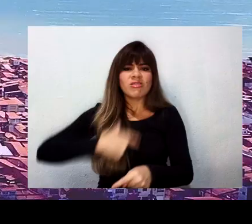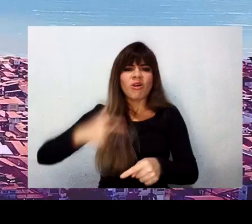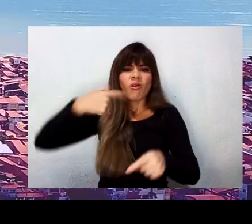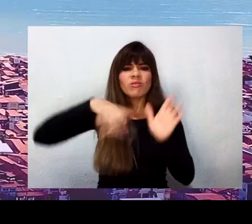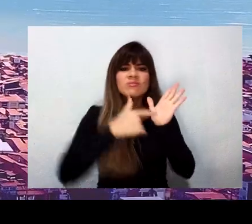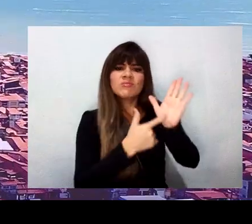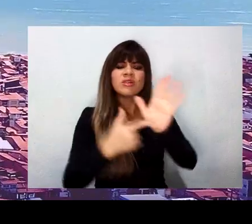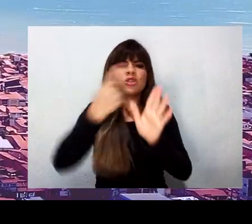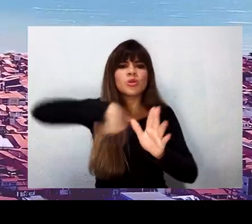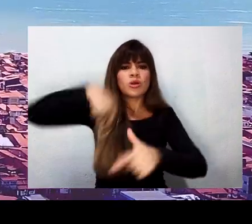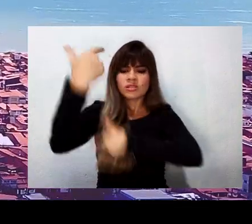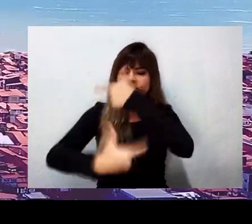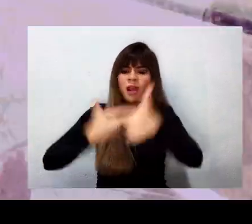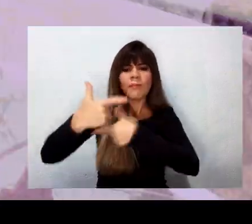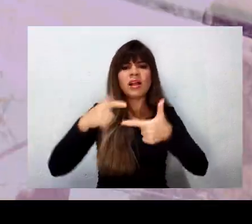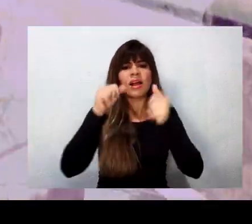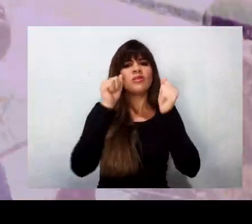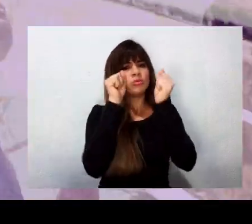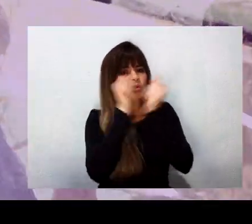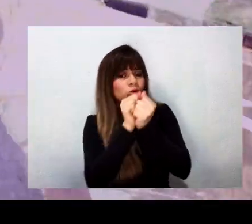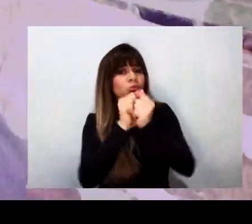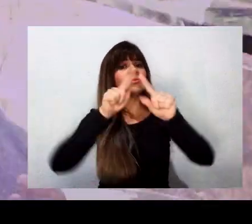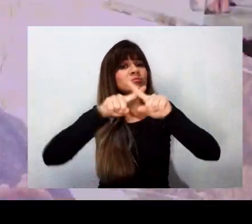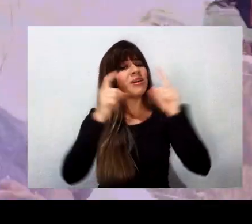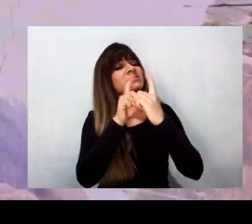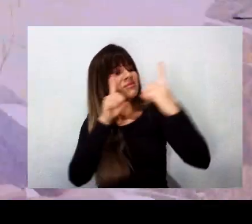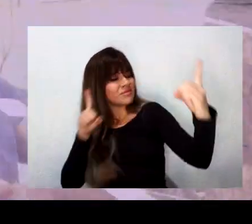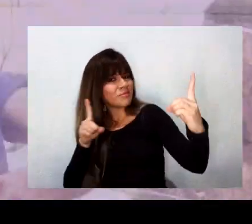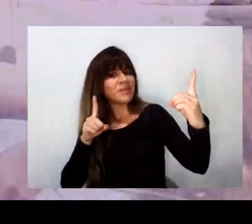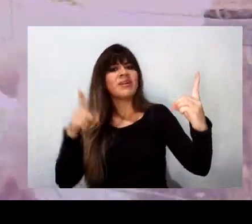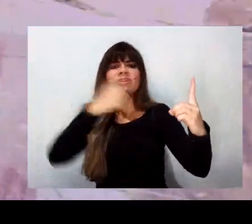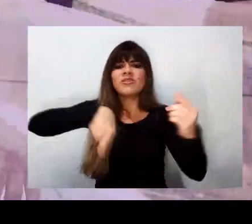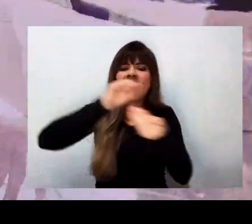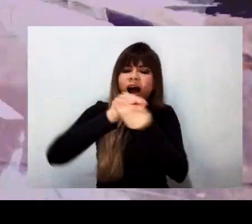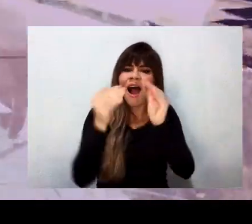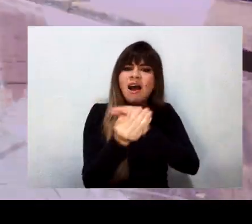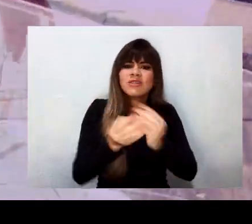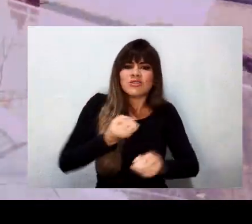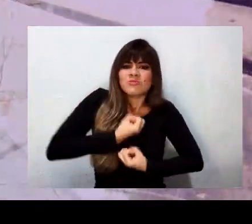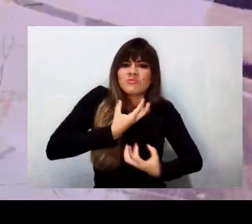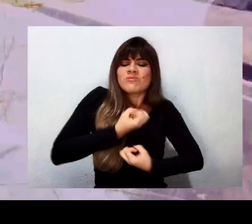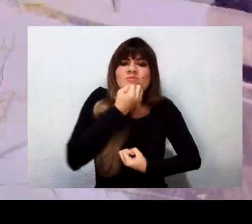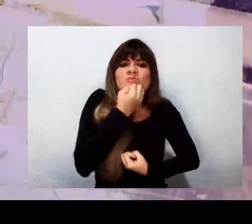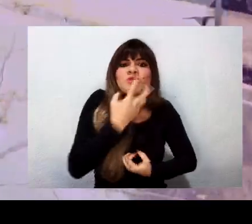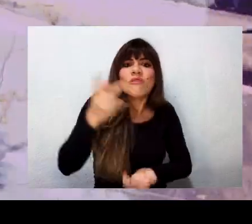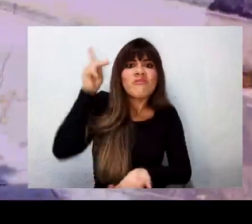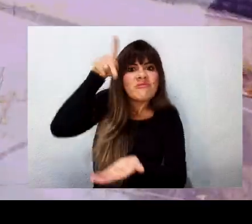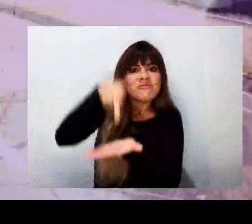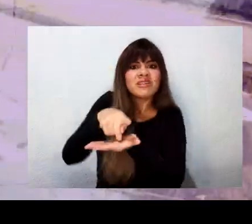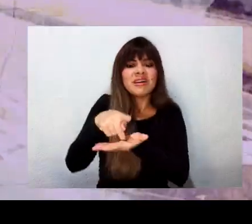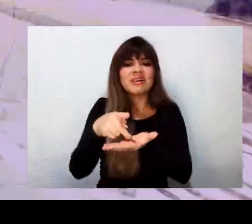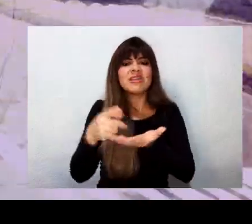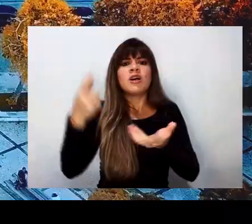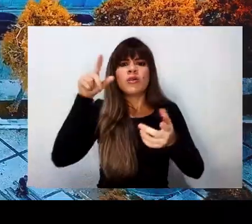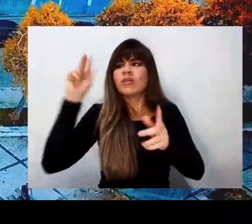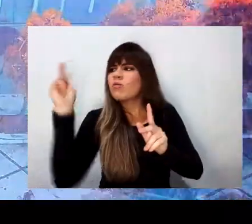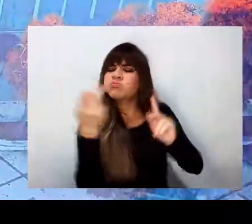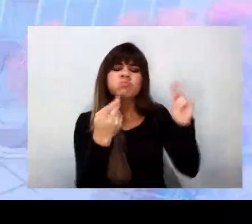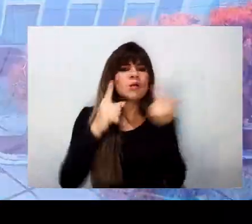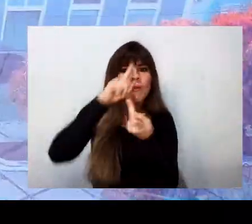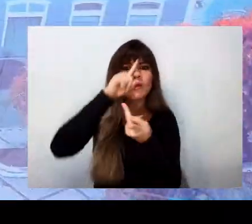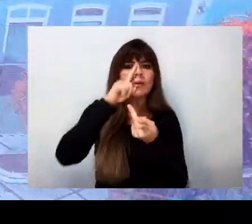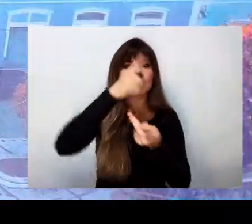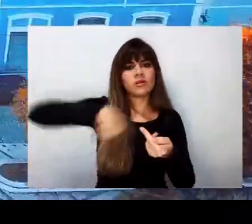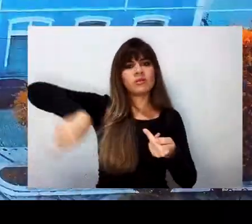nós, nesse batente da vida que segue, juntos e separados, nessa arte tão pulsante, tão viva diante de tudo, porque apesar